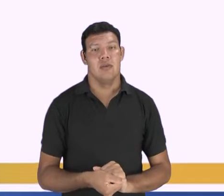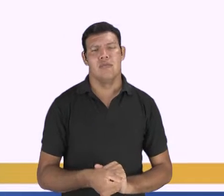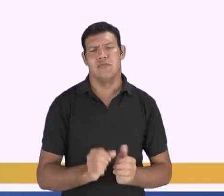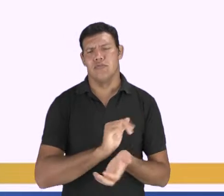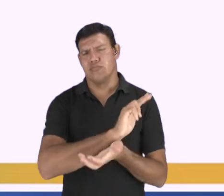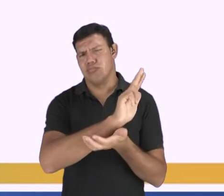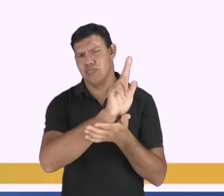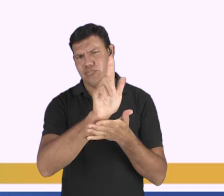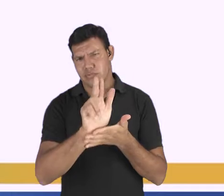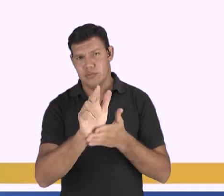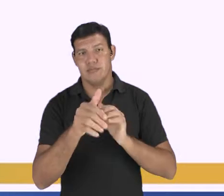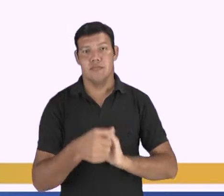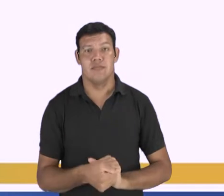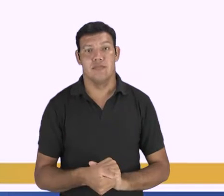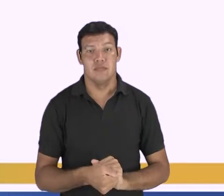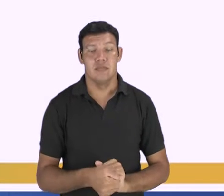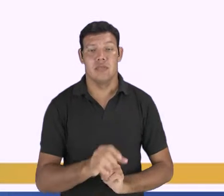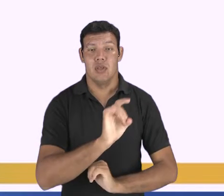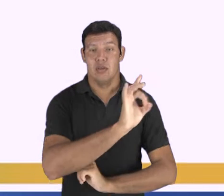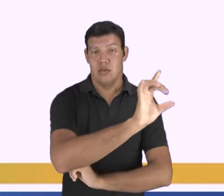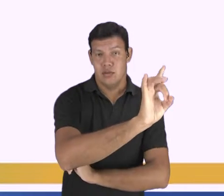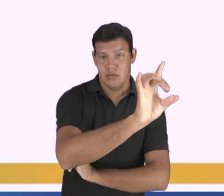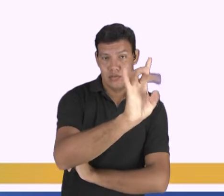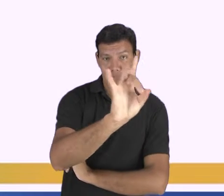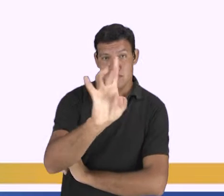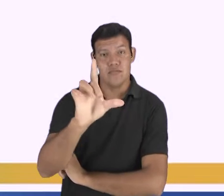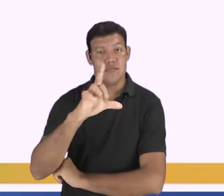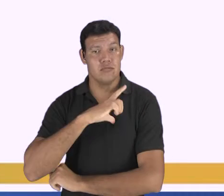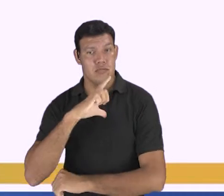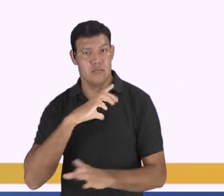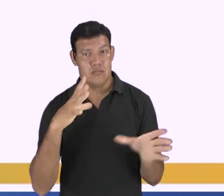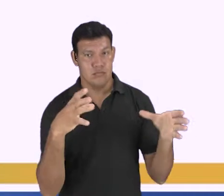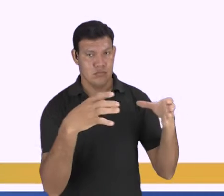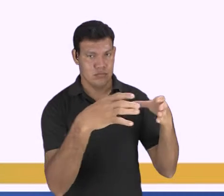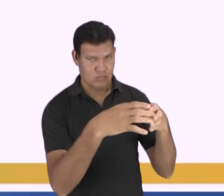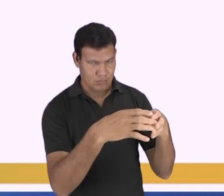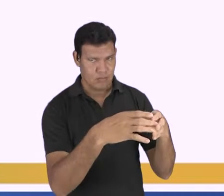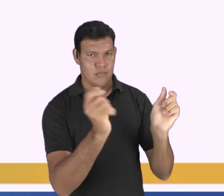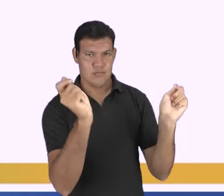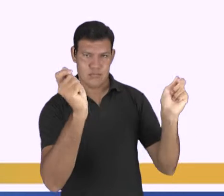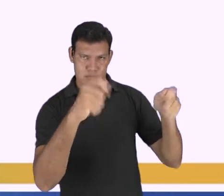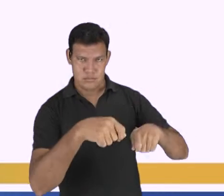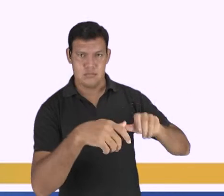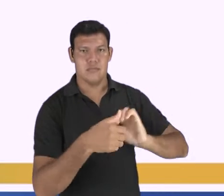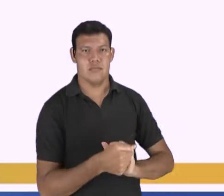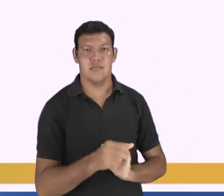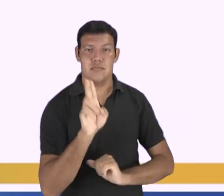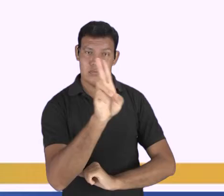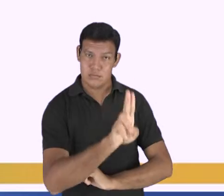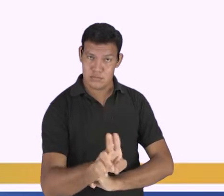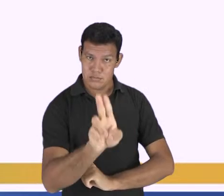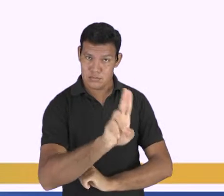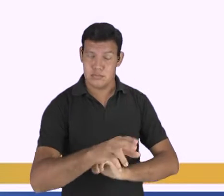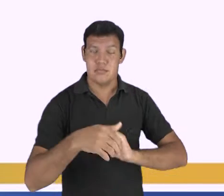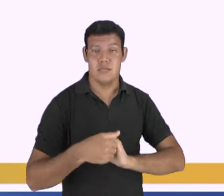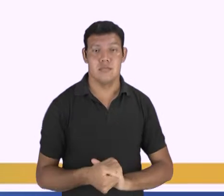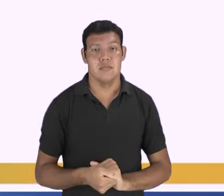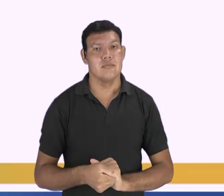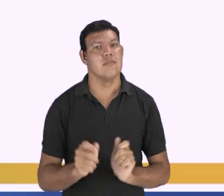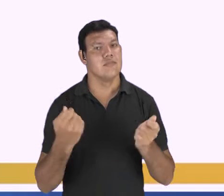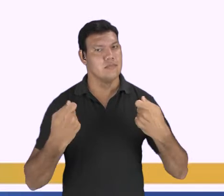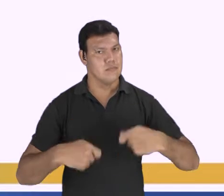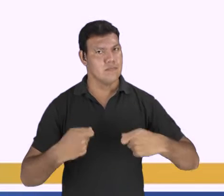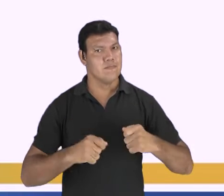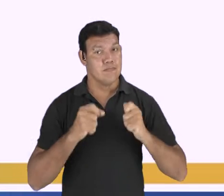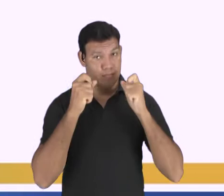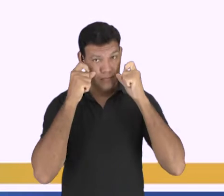outras. Cada função ela possui um conjunto de elementos possíveis para ser utilizado, mas é preciso